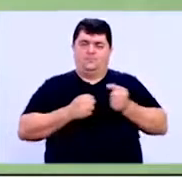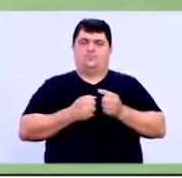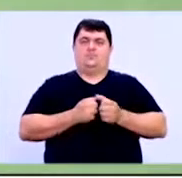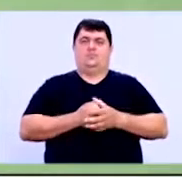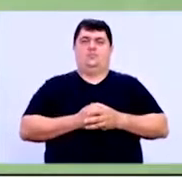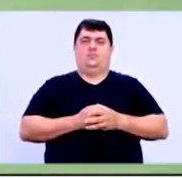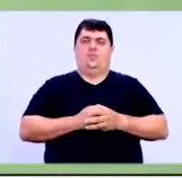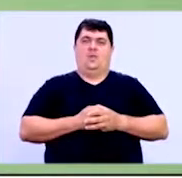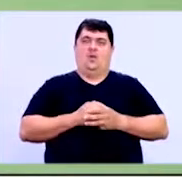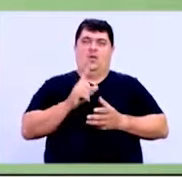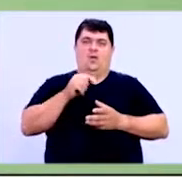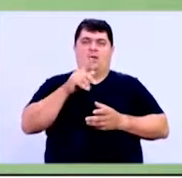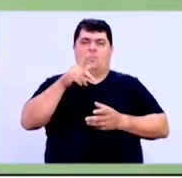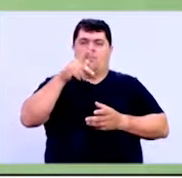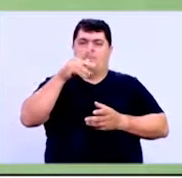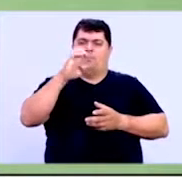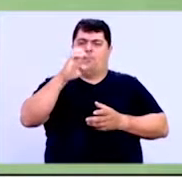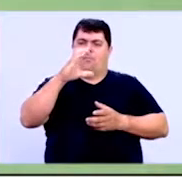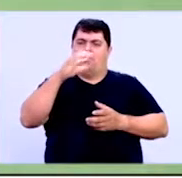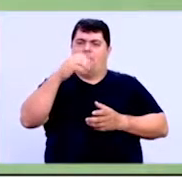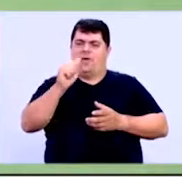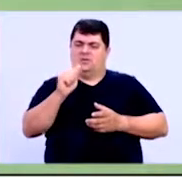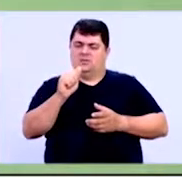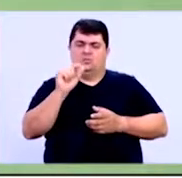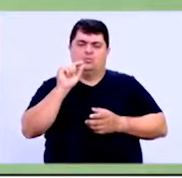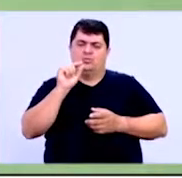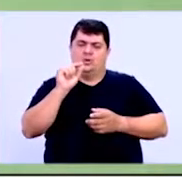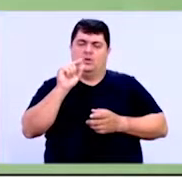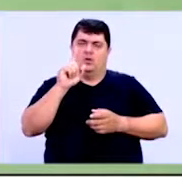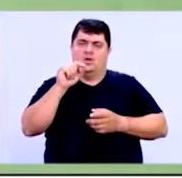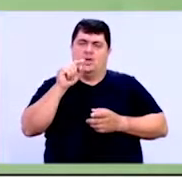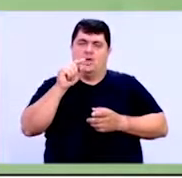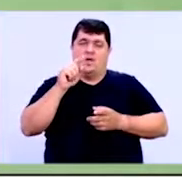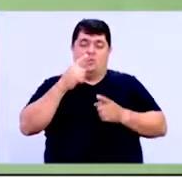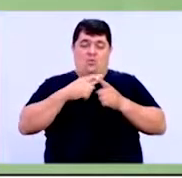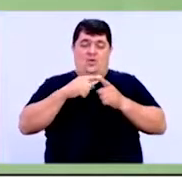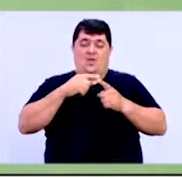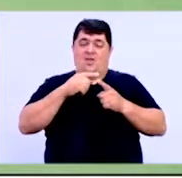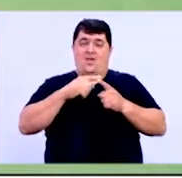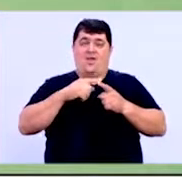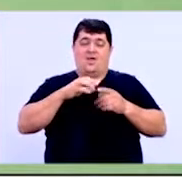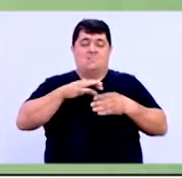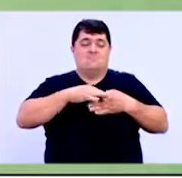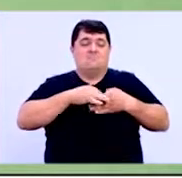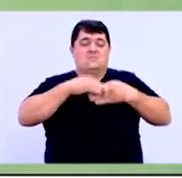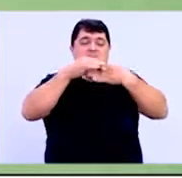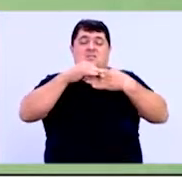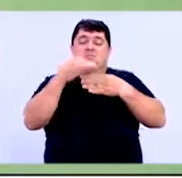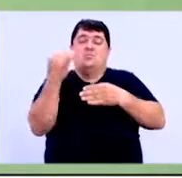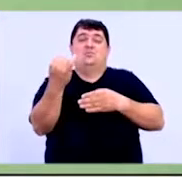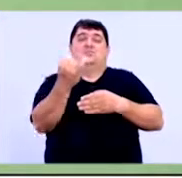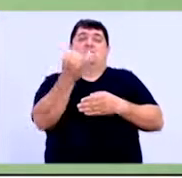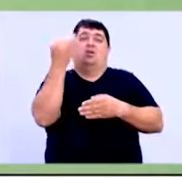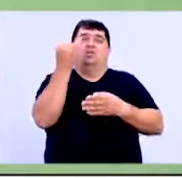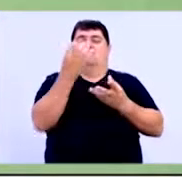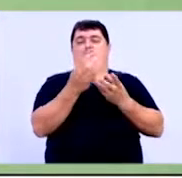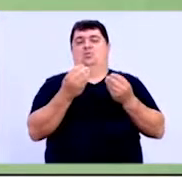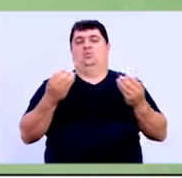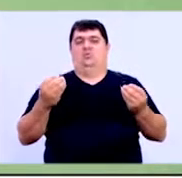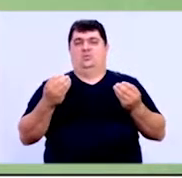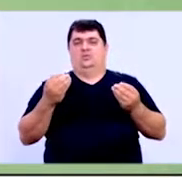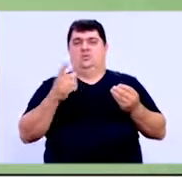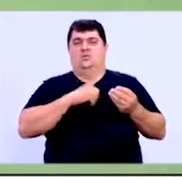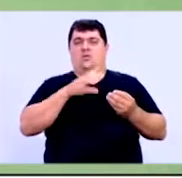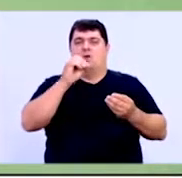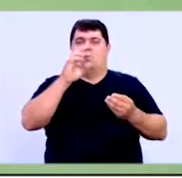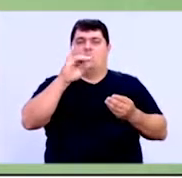digo é uma peça, eu estou associando a ideia com algo que é primordial. Então, necessariamente, o orçamento de caixa,